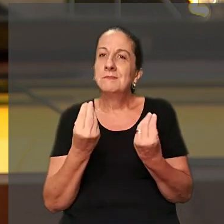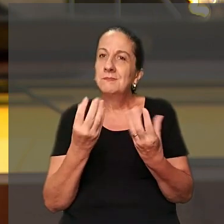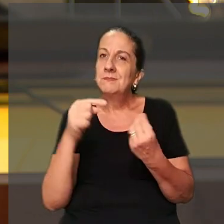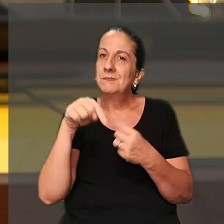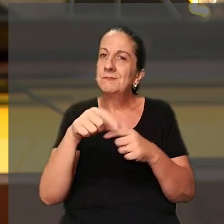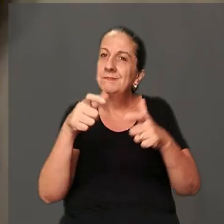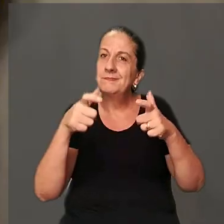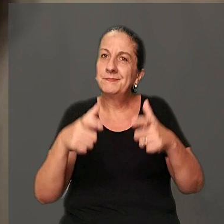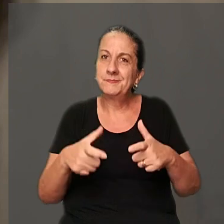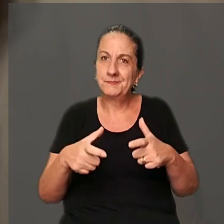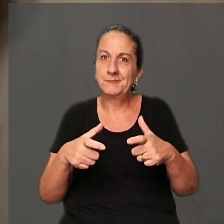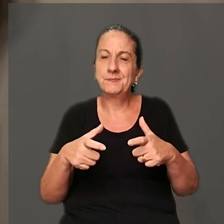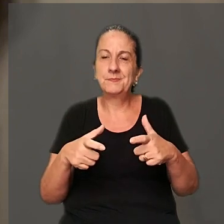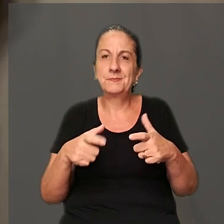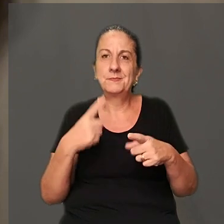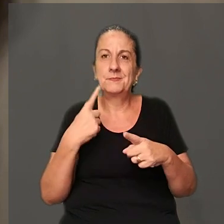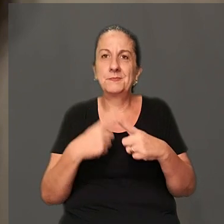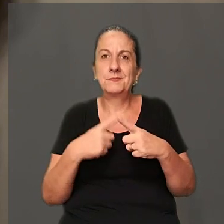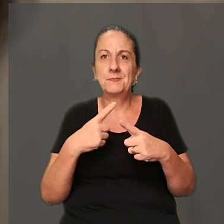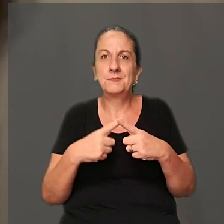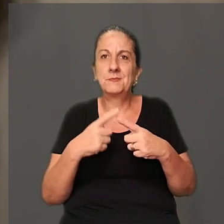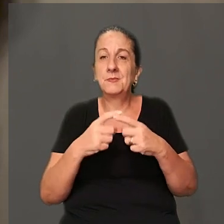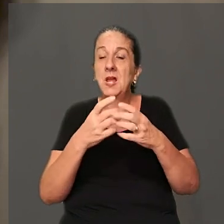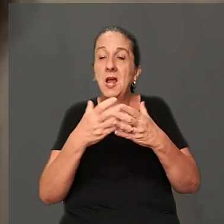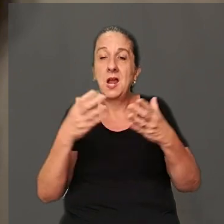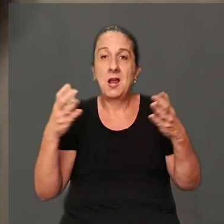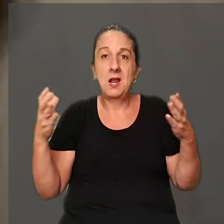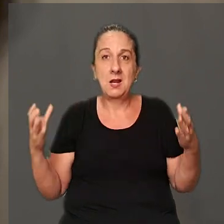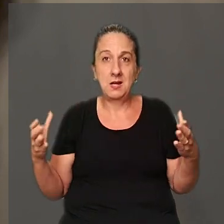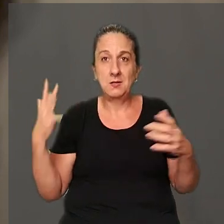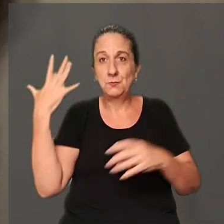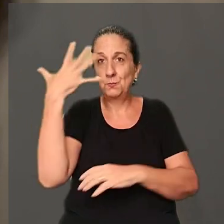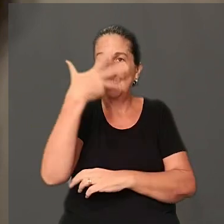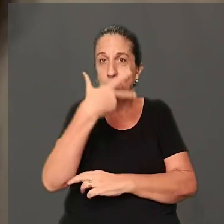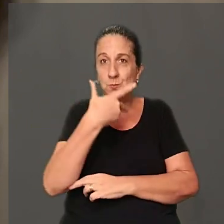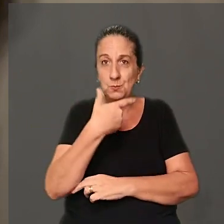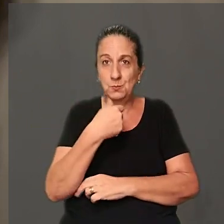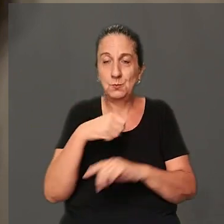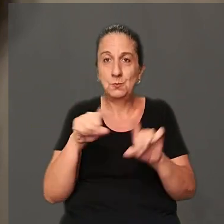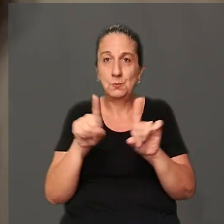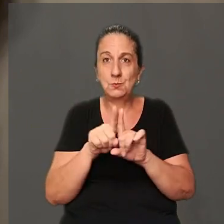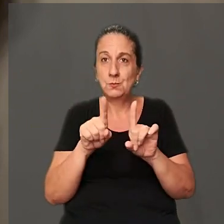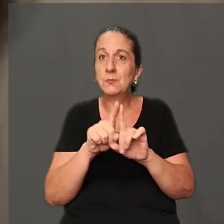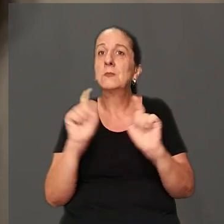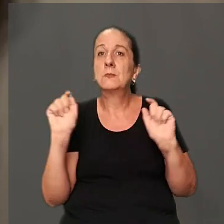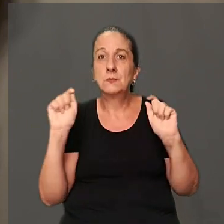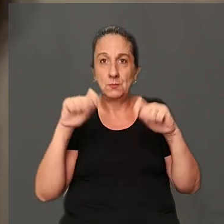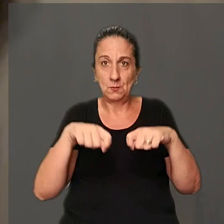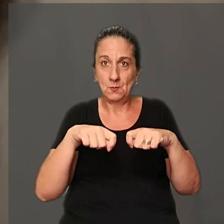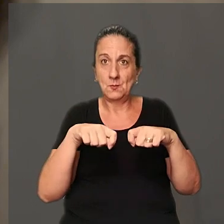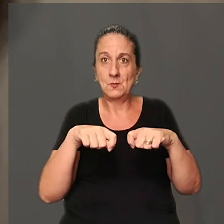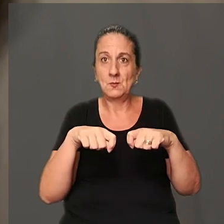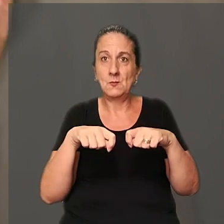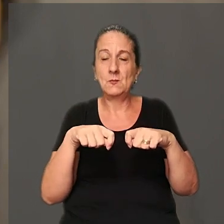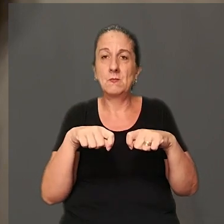desse lugar porque é amplo, bonito, capaz de